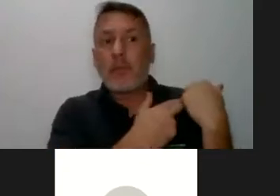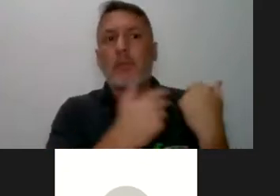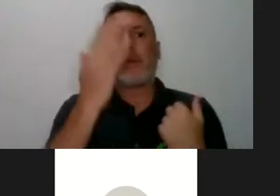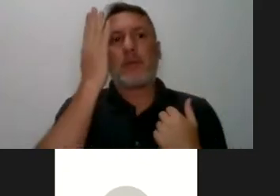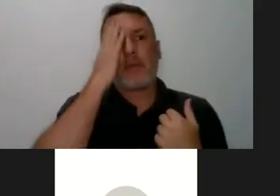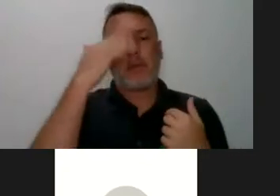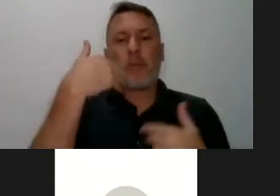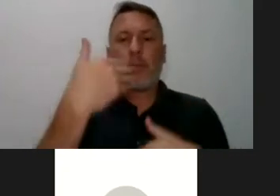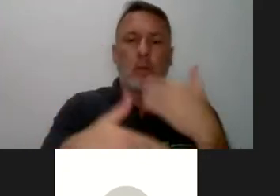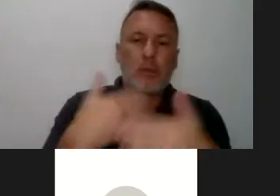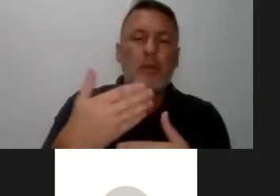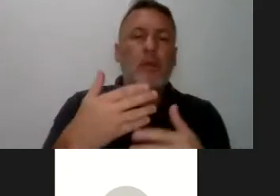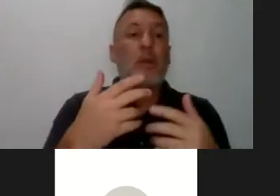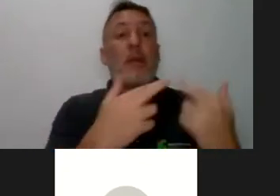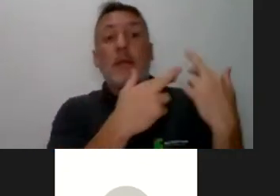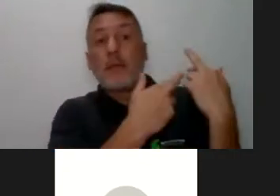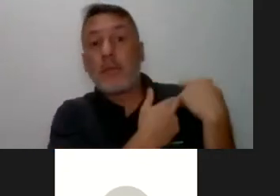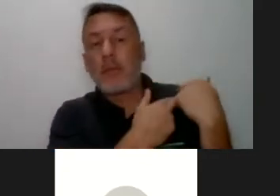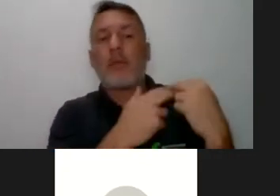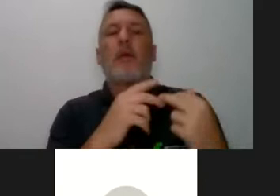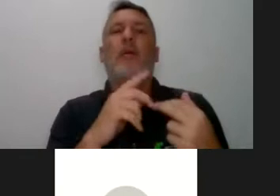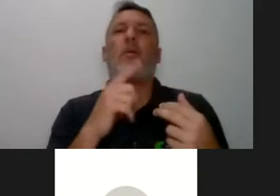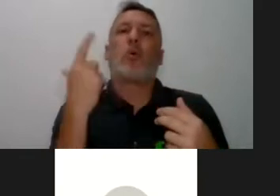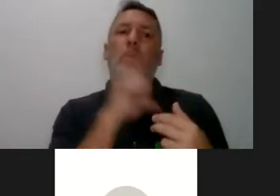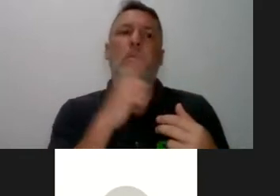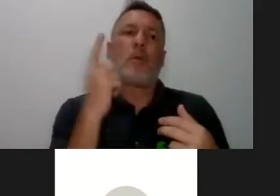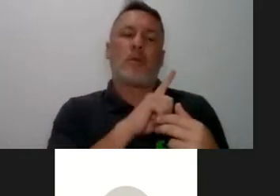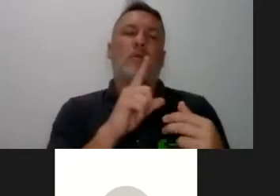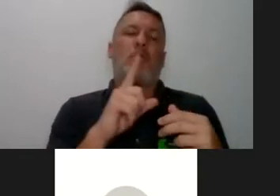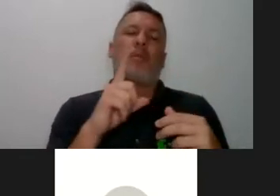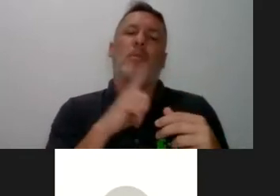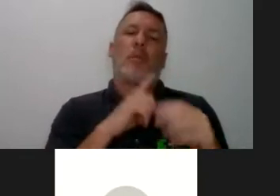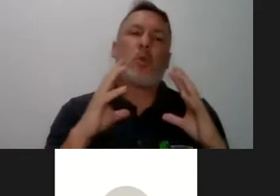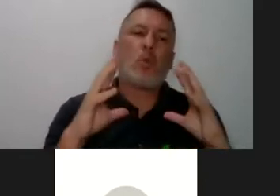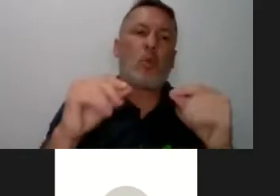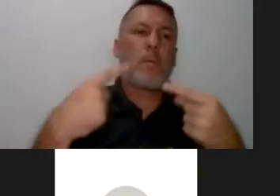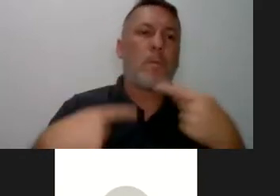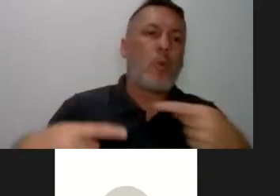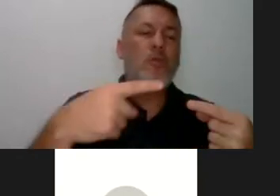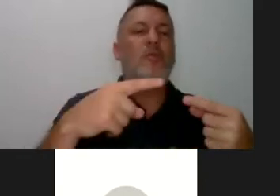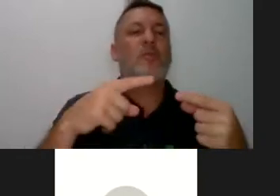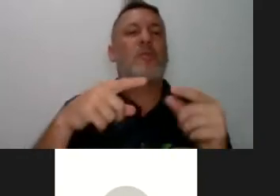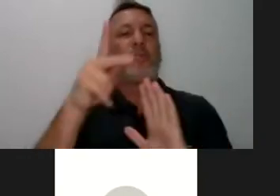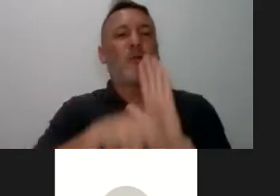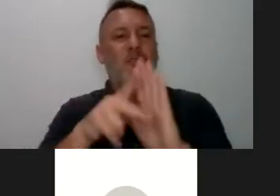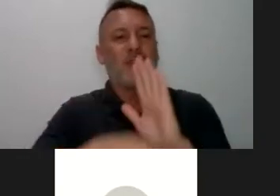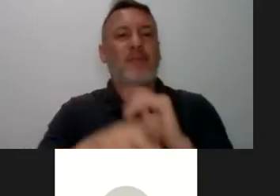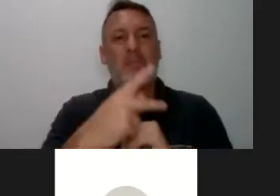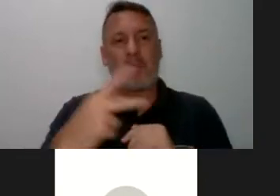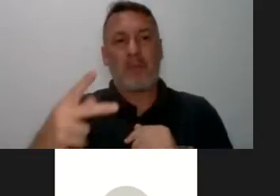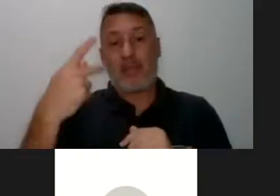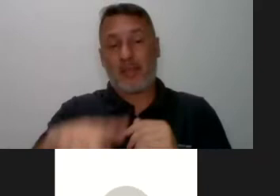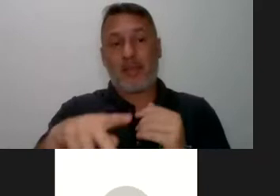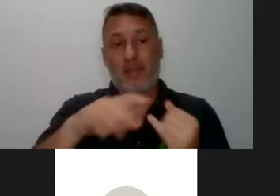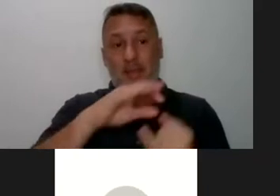processo, responsáveis em fazer acontecer e desenvolver todas as políticas do nosso projeto pedagógico institucional, e